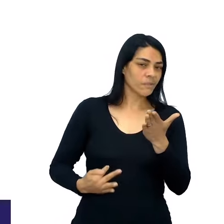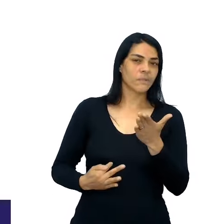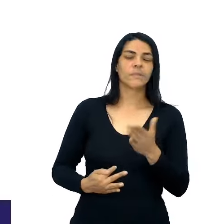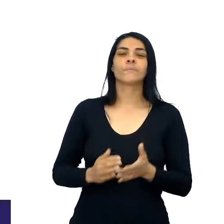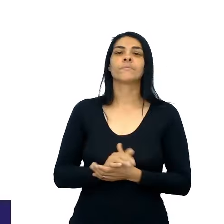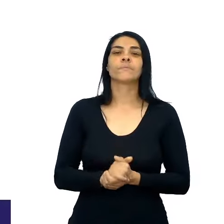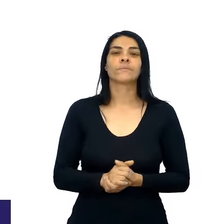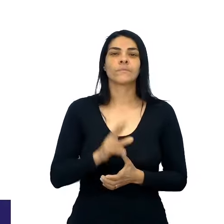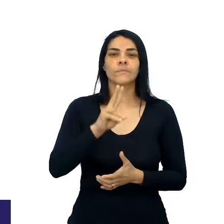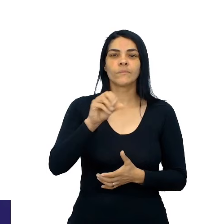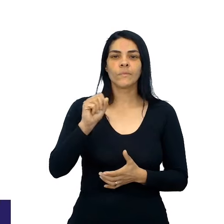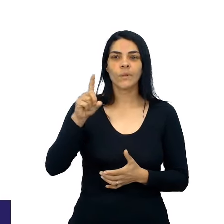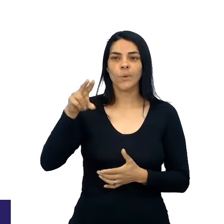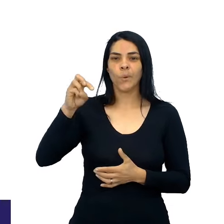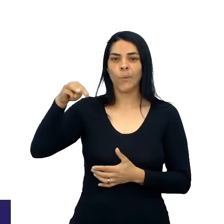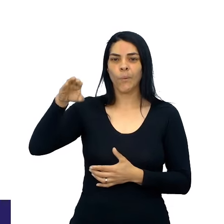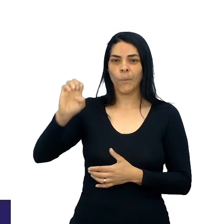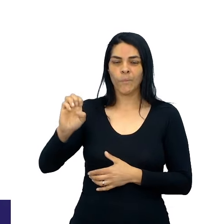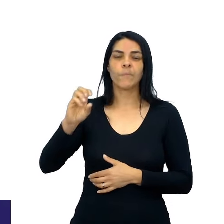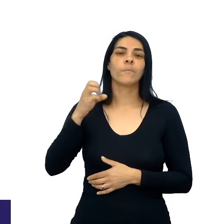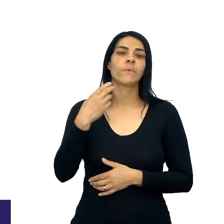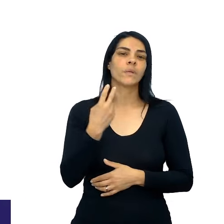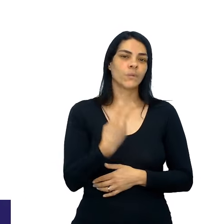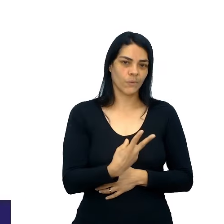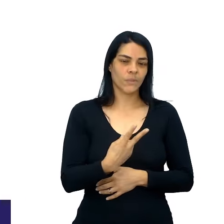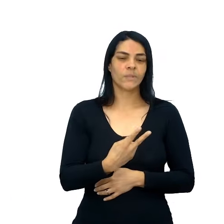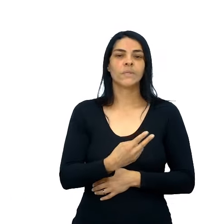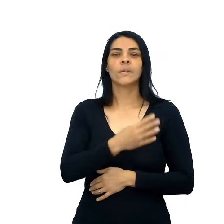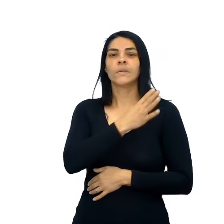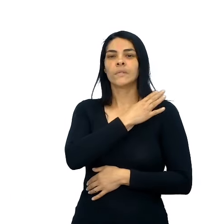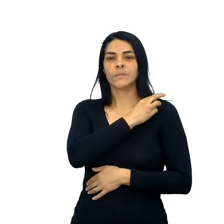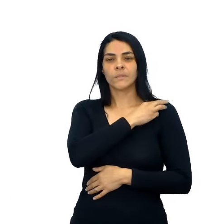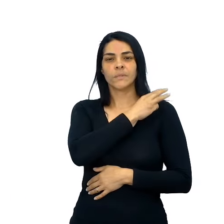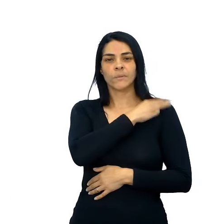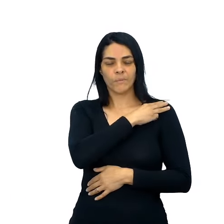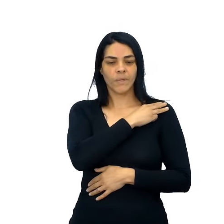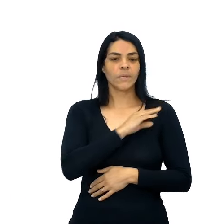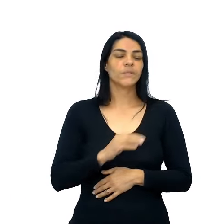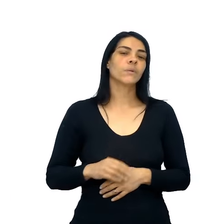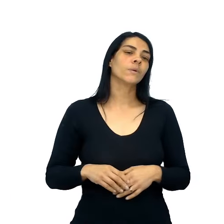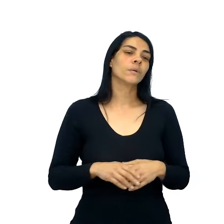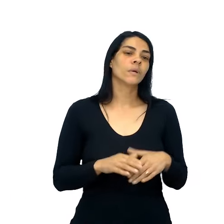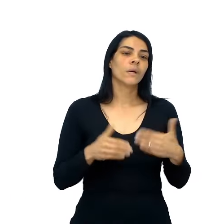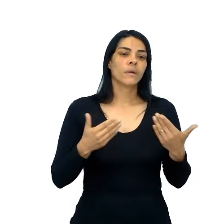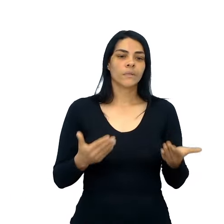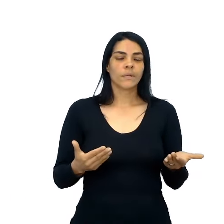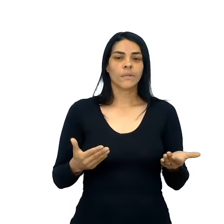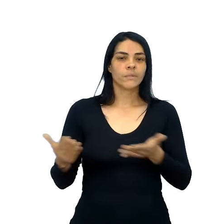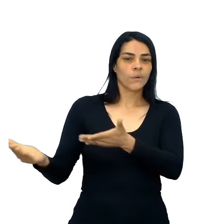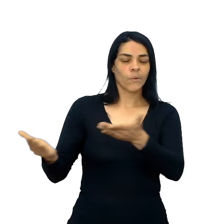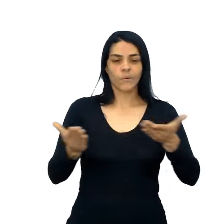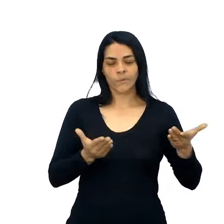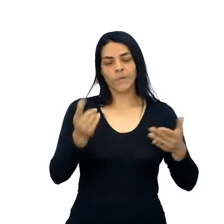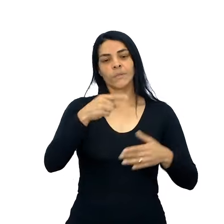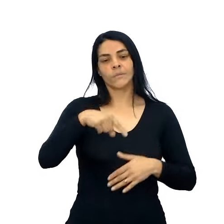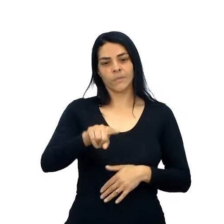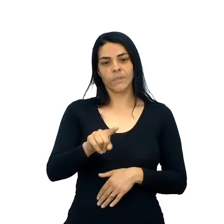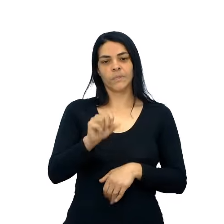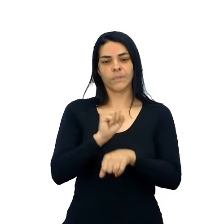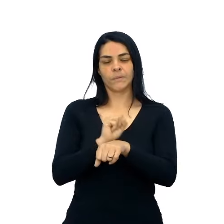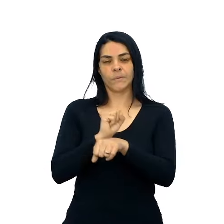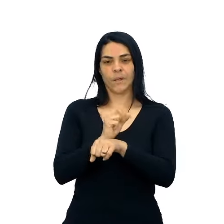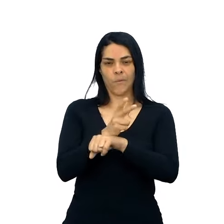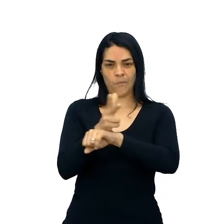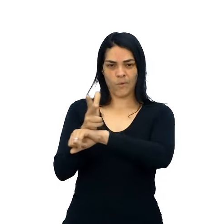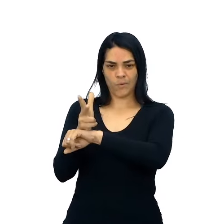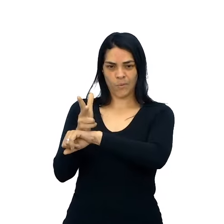Aprender Sempre do Ensino Médio, ok? Para isso, vamos parar um pouquinho. Nós convidamos vocês a pausar esse vídeo